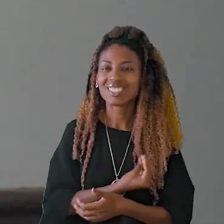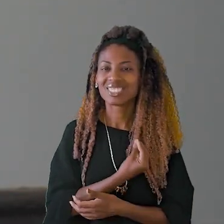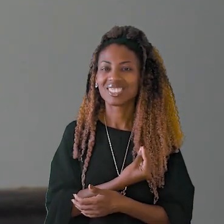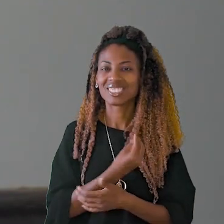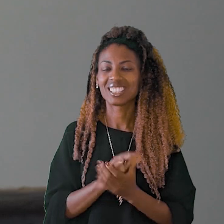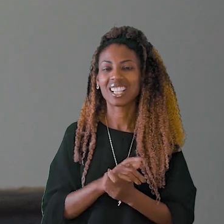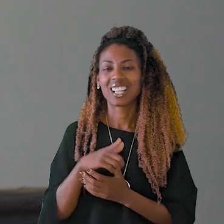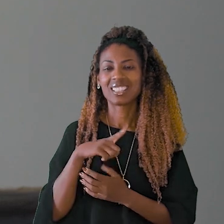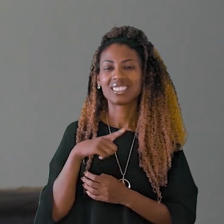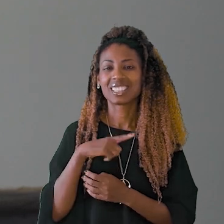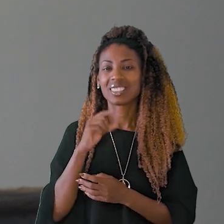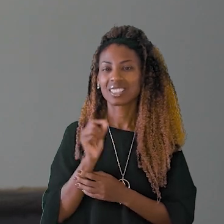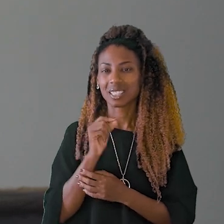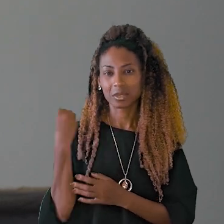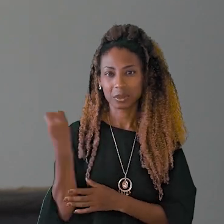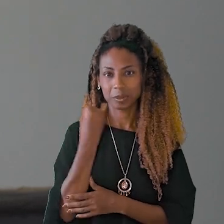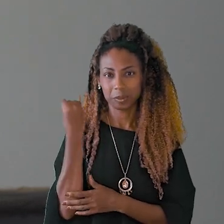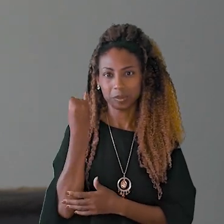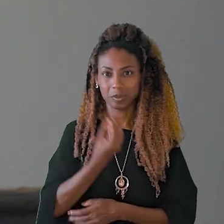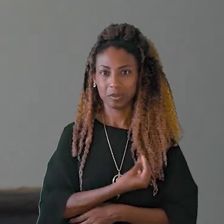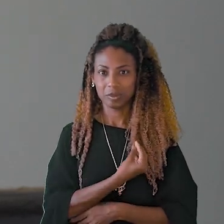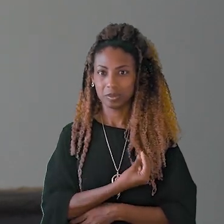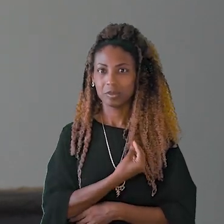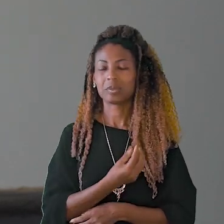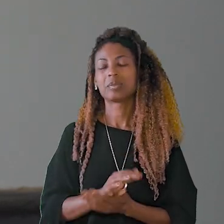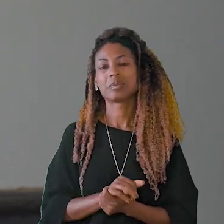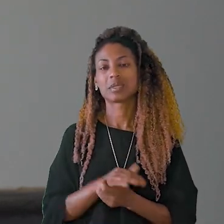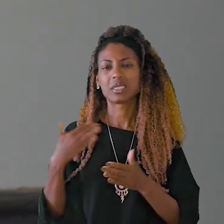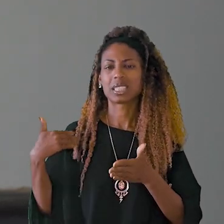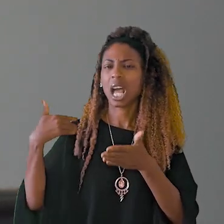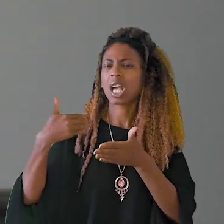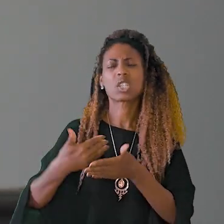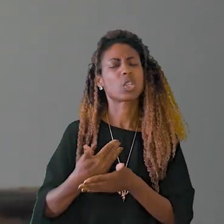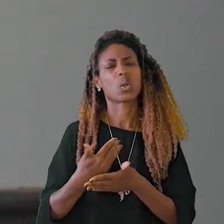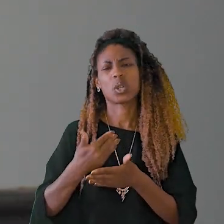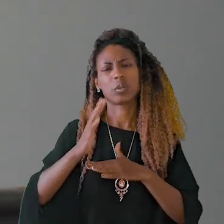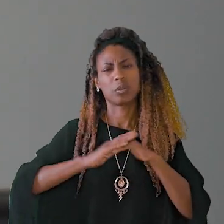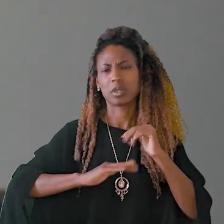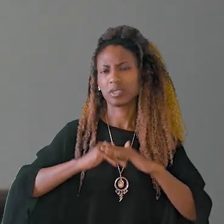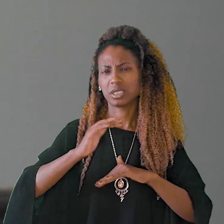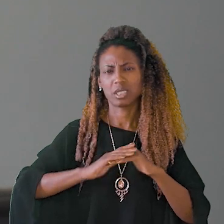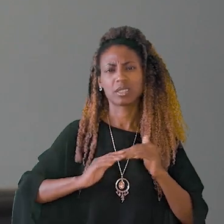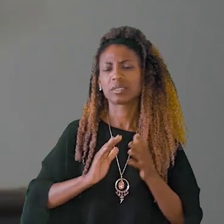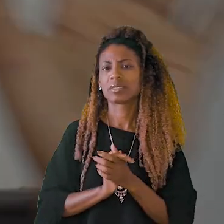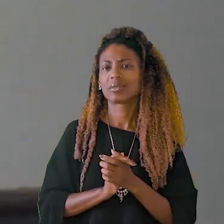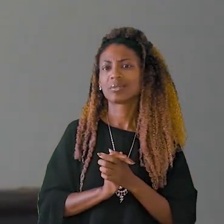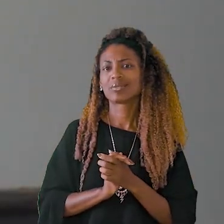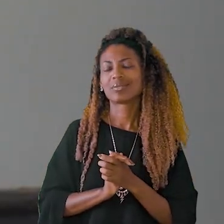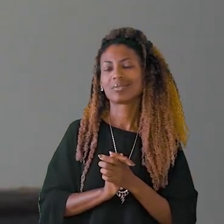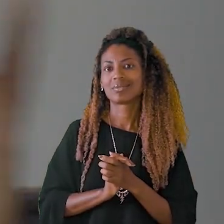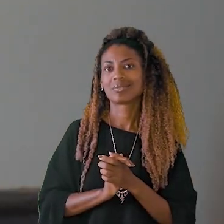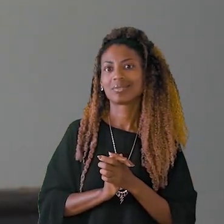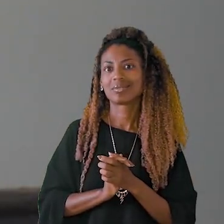Então ela tem uma extremamente importância assim na minha vida, na minha carreira. Quem me acompanha há muito tempo, quem me acompanha nas festas, na Baticu,